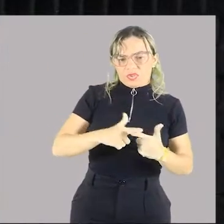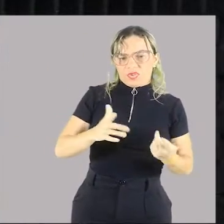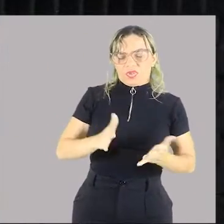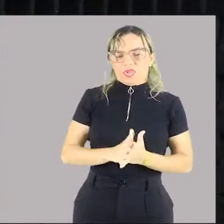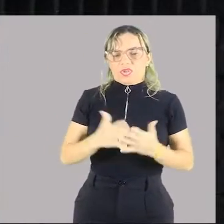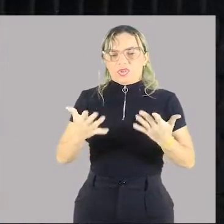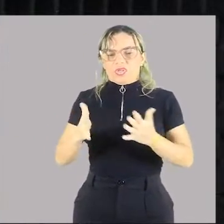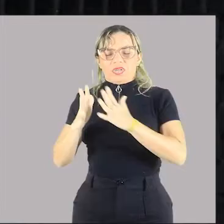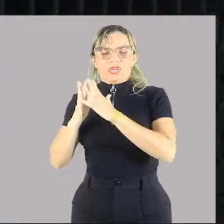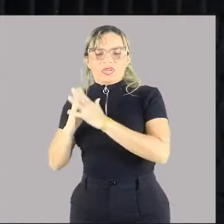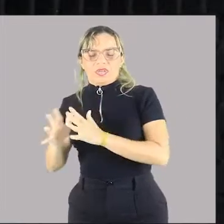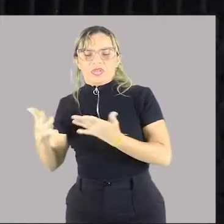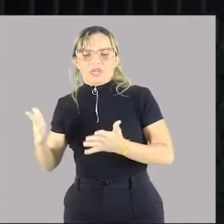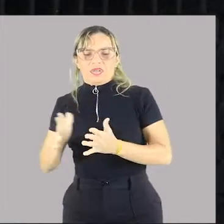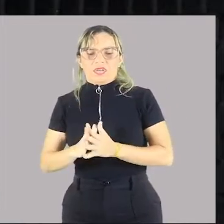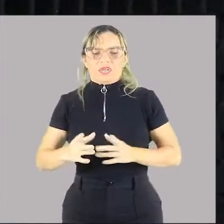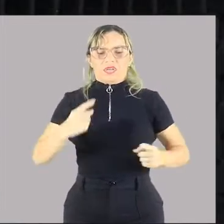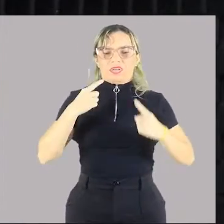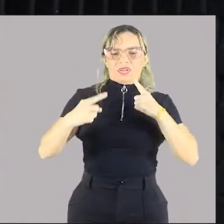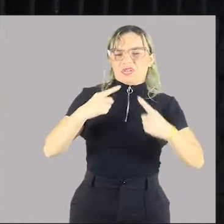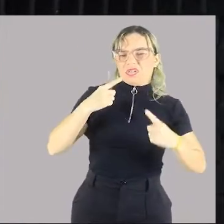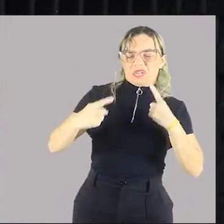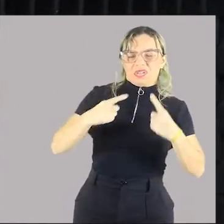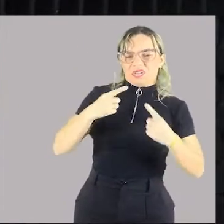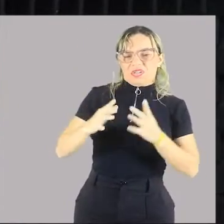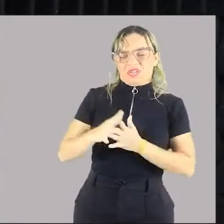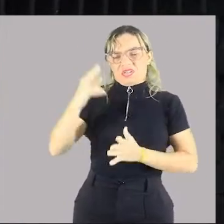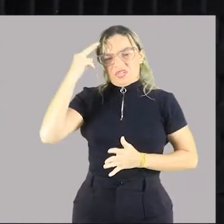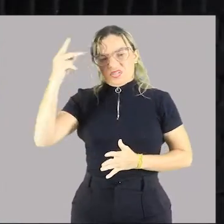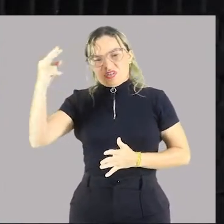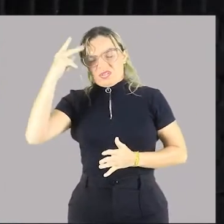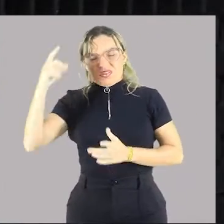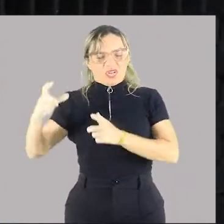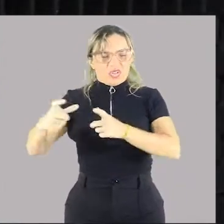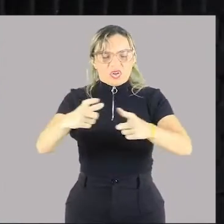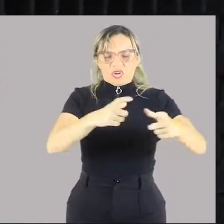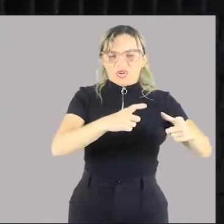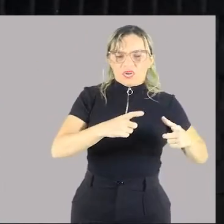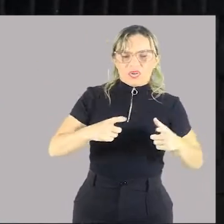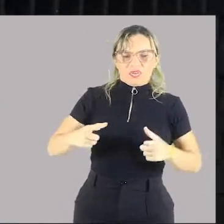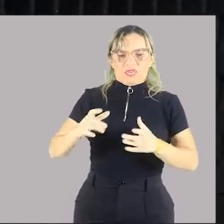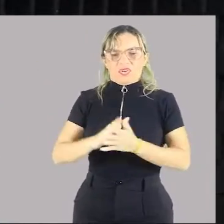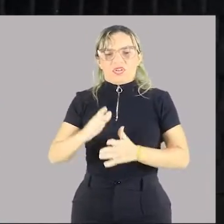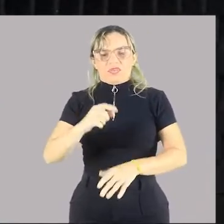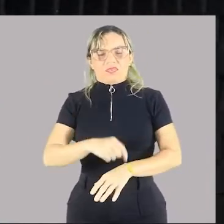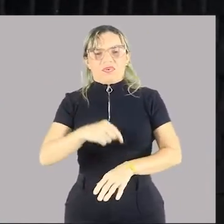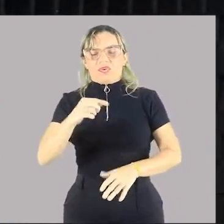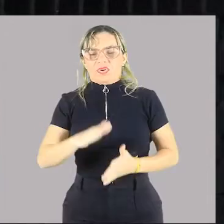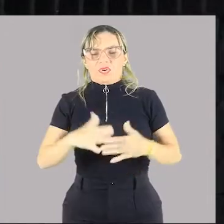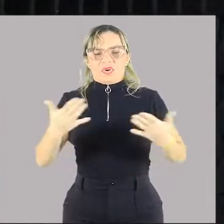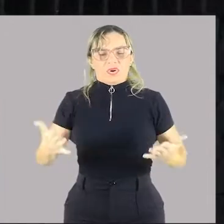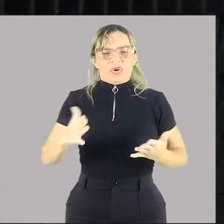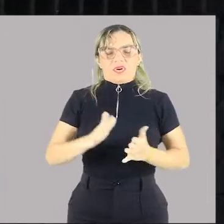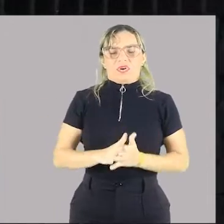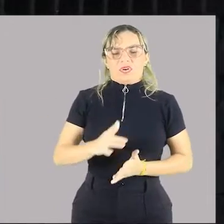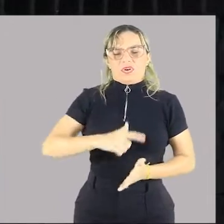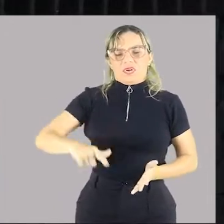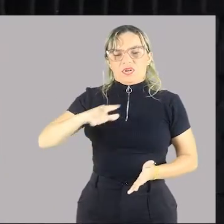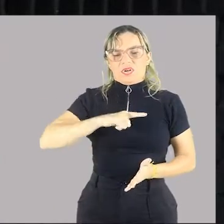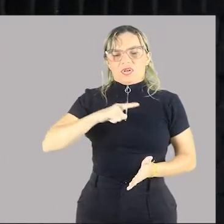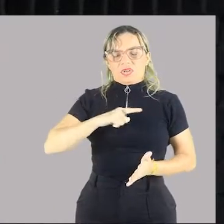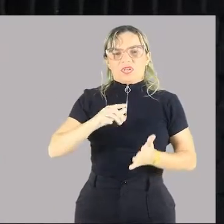Uma história que é para ser debatida, né, em várias instâncias, em vários momentos. Uma história que tem que